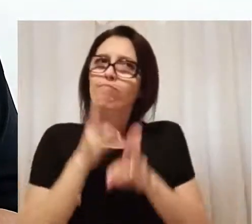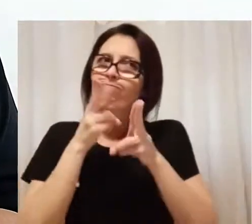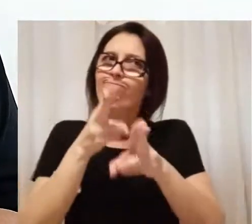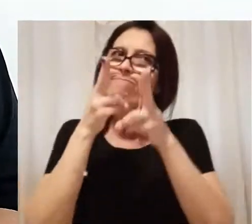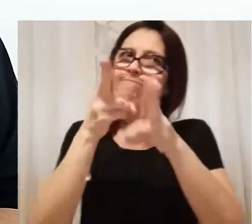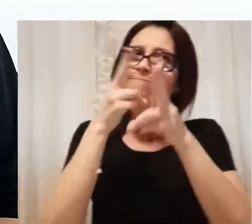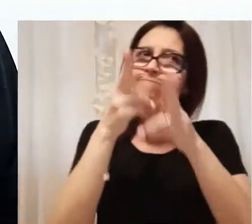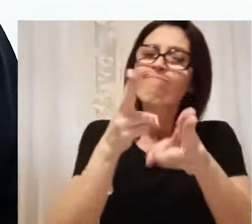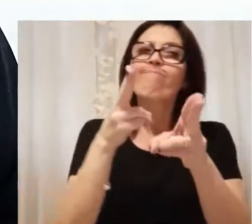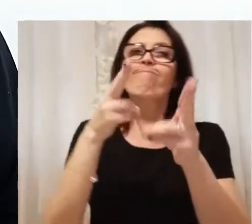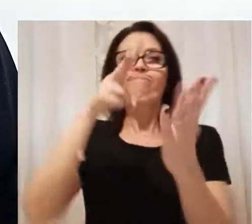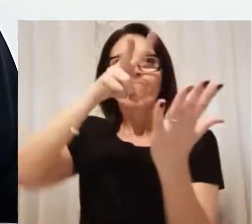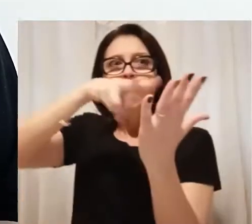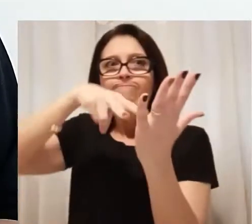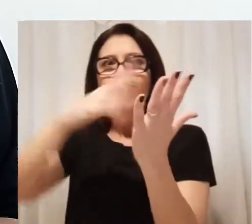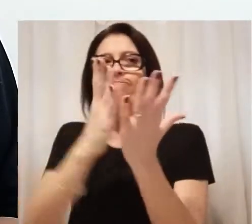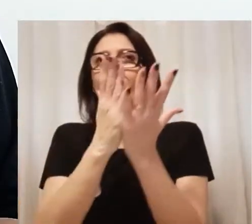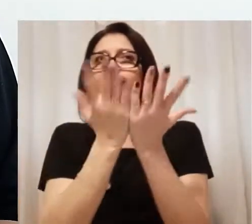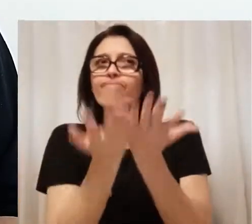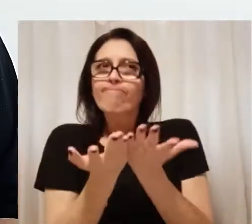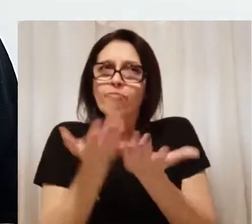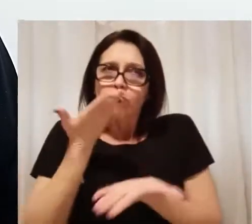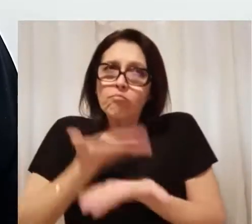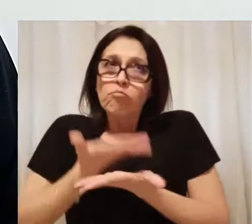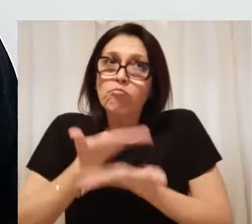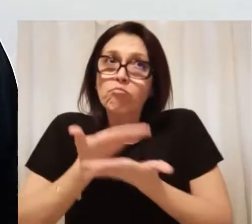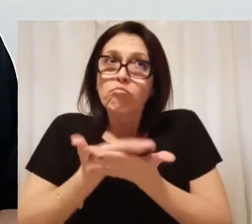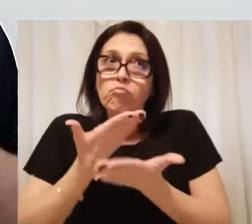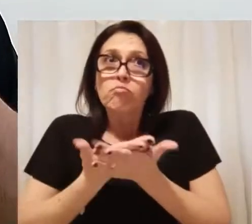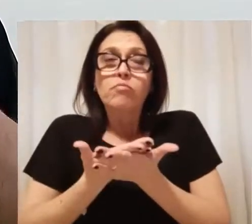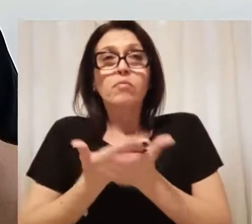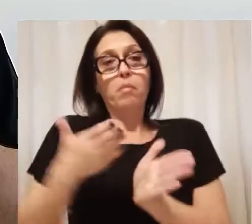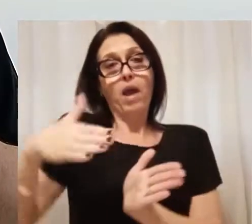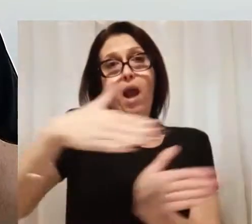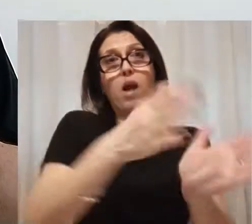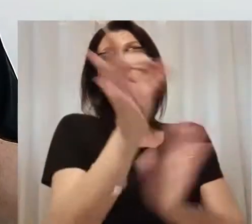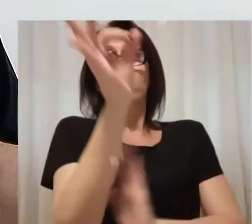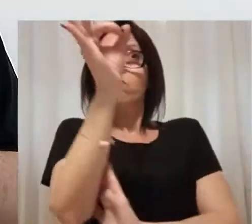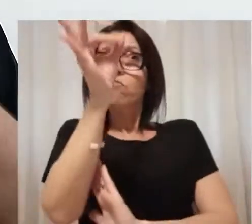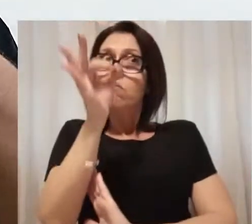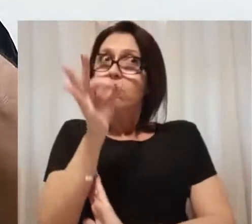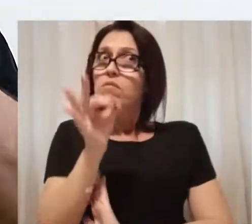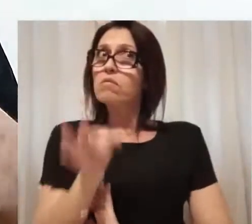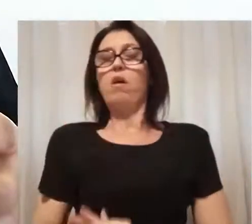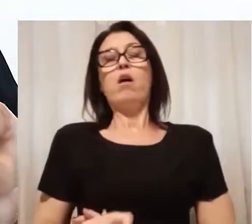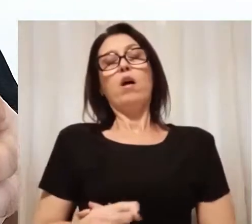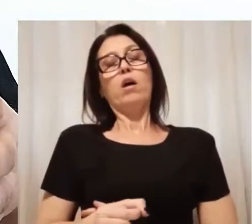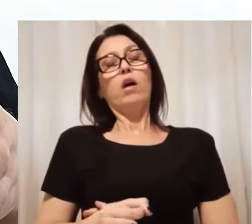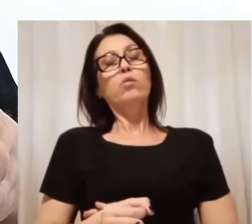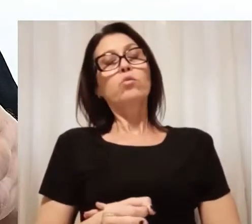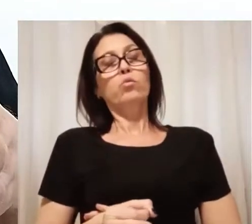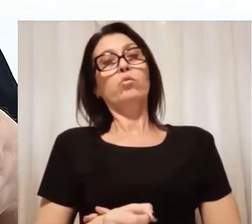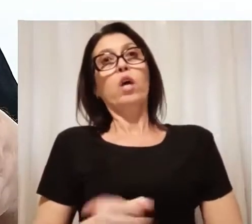precisa continuar voltando à palavra de Deus, precisa continuar em